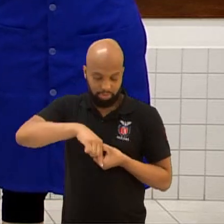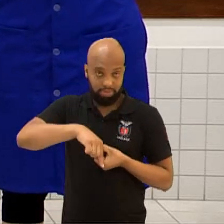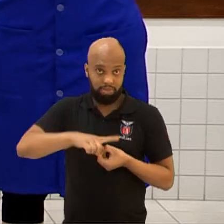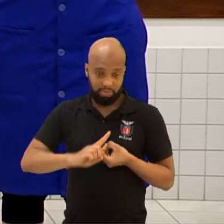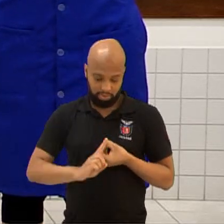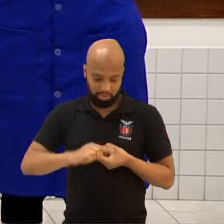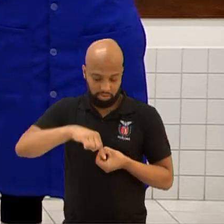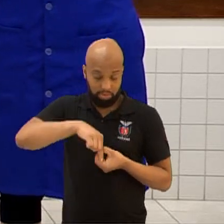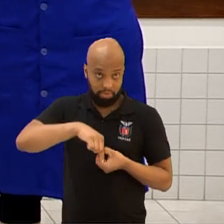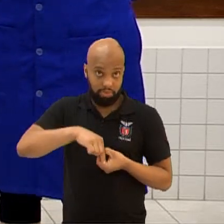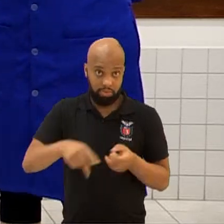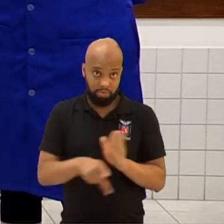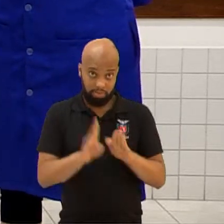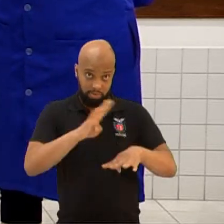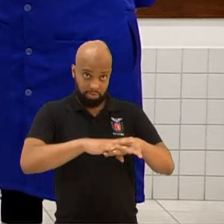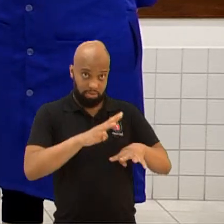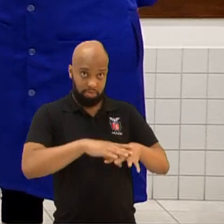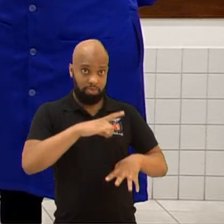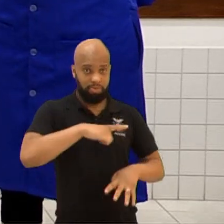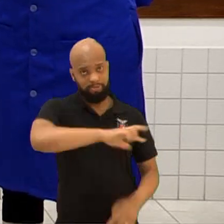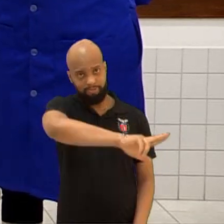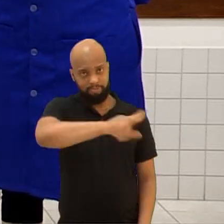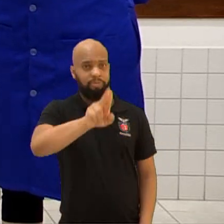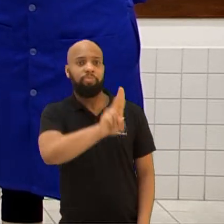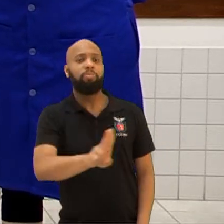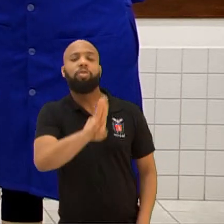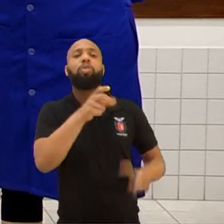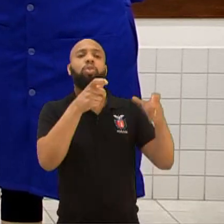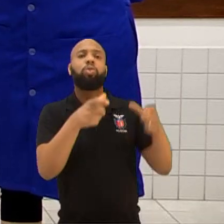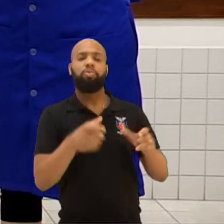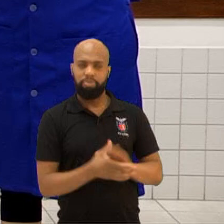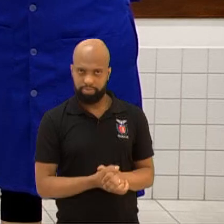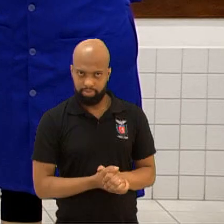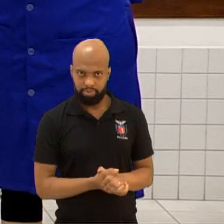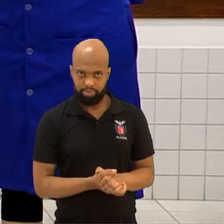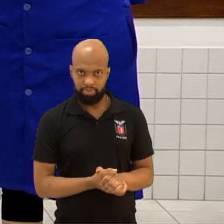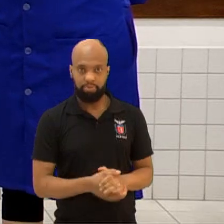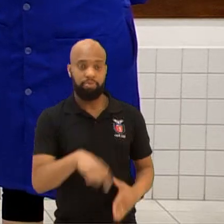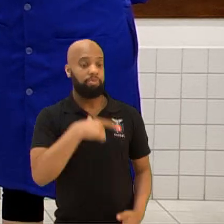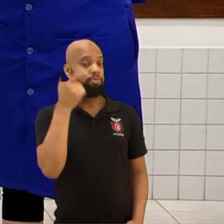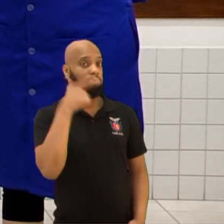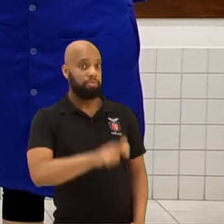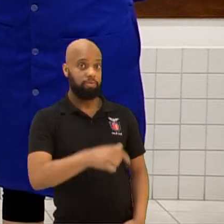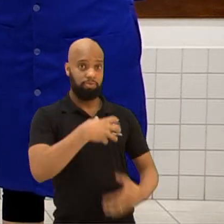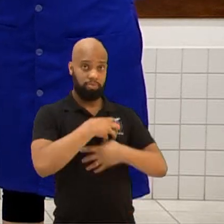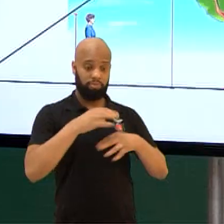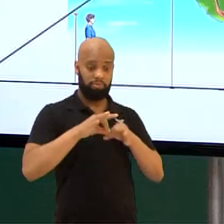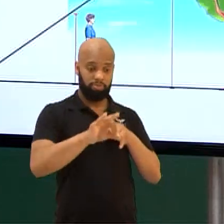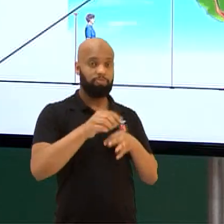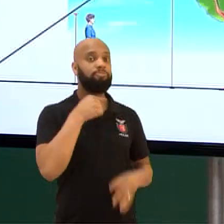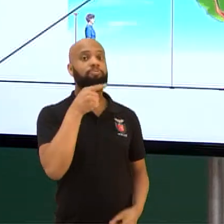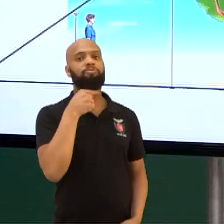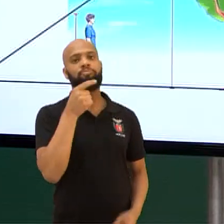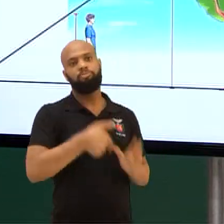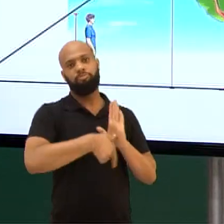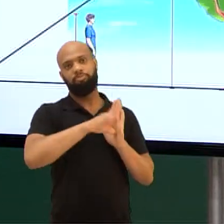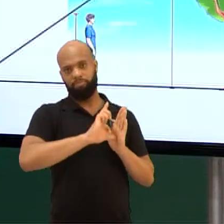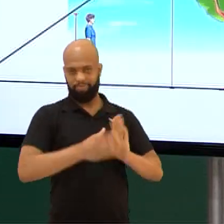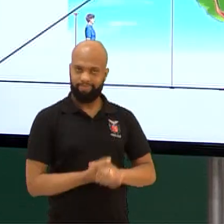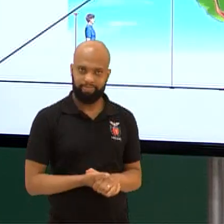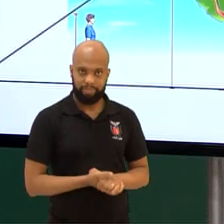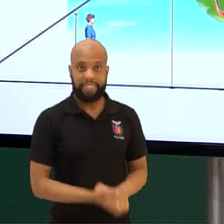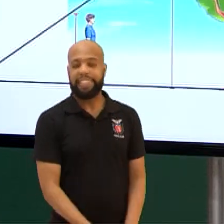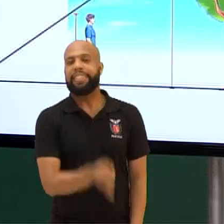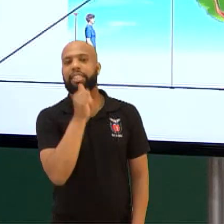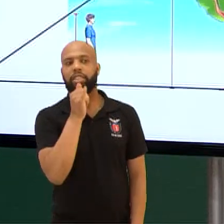ela... Grande parte da sua aplicação... se refere a obter medidas inacessíveis. O que seriam medidas inacessíveis?